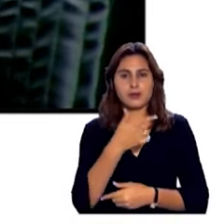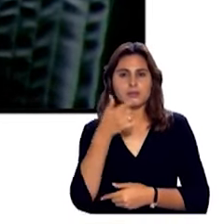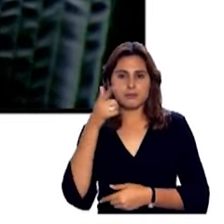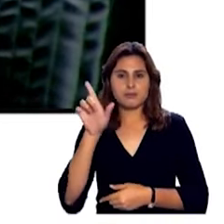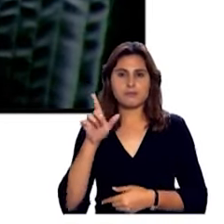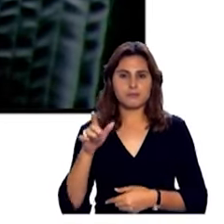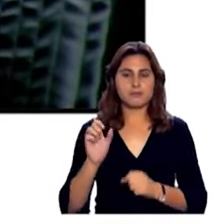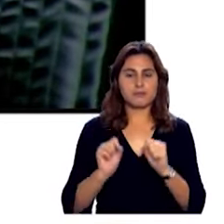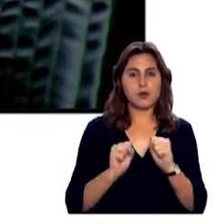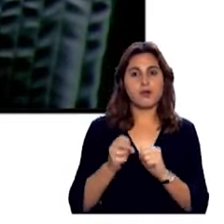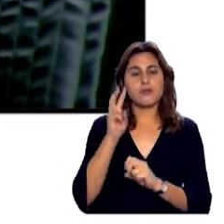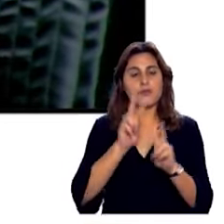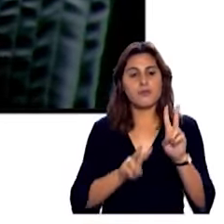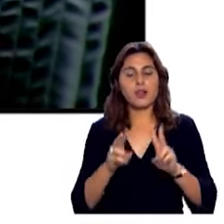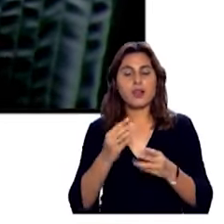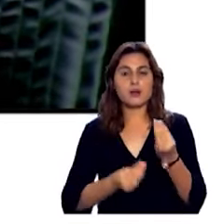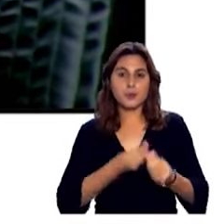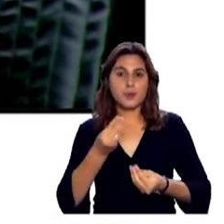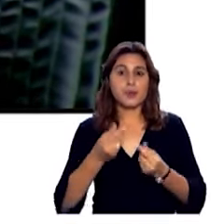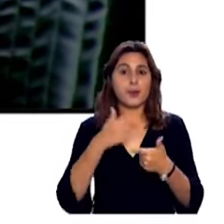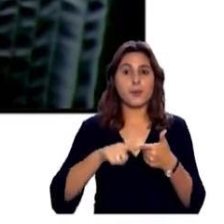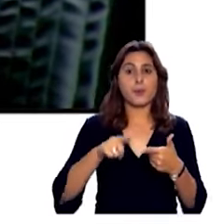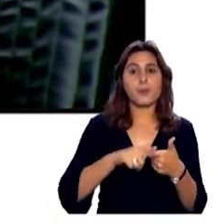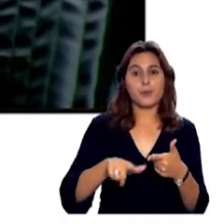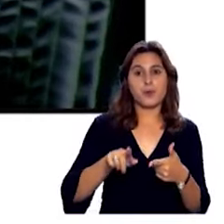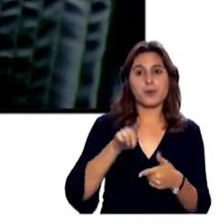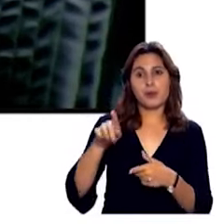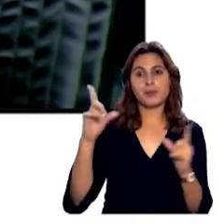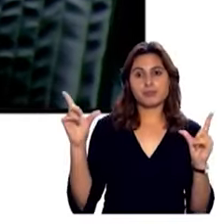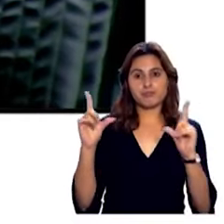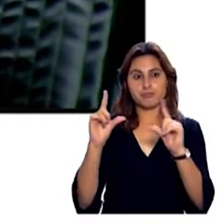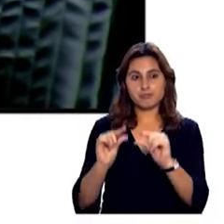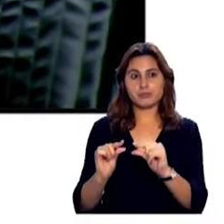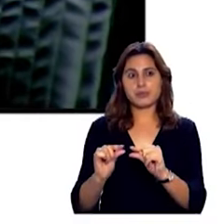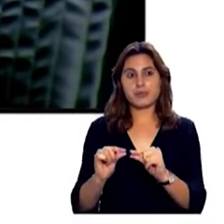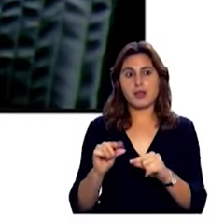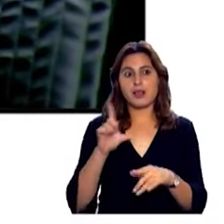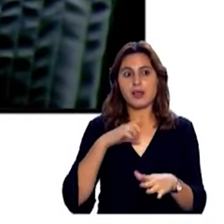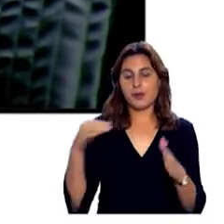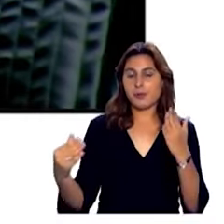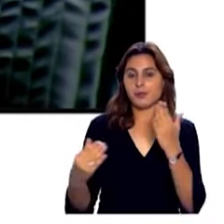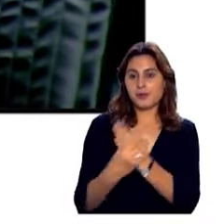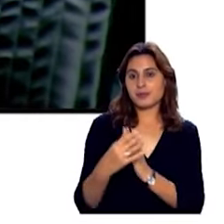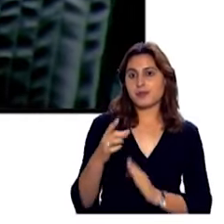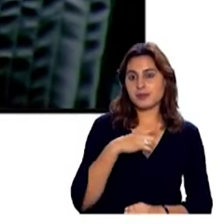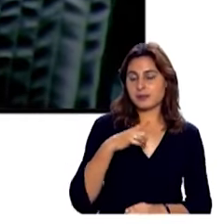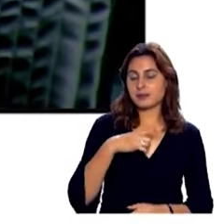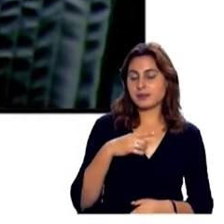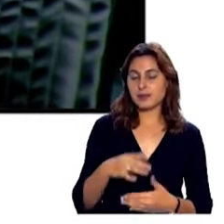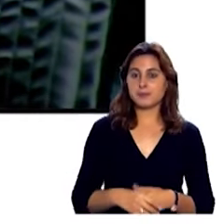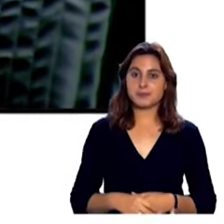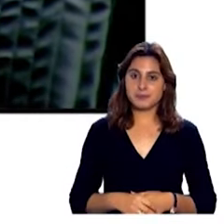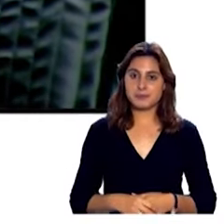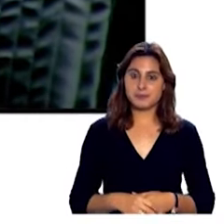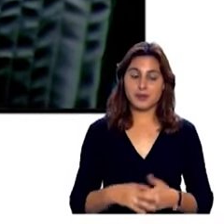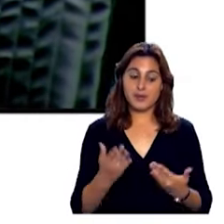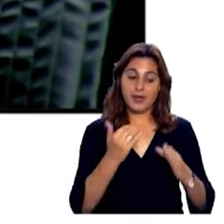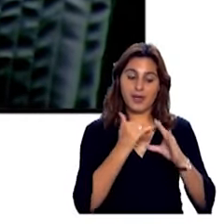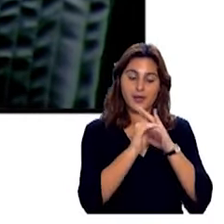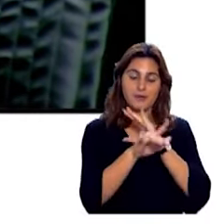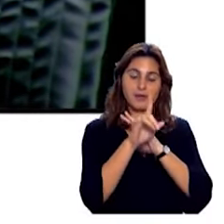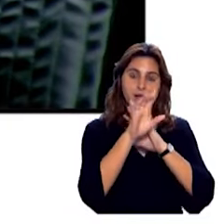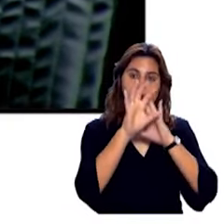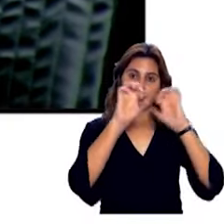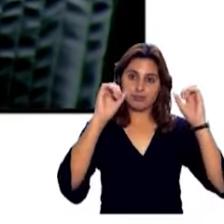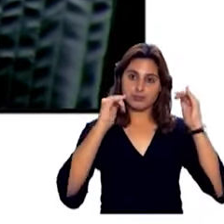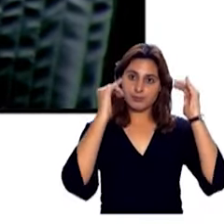de abordagem para o problema de uma redução Na quantidade de casos a ser submetida pelos pelos tribunais né